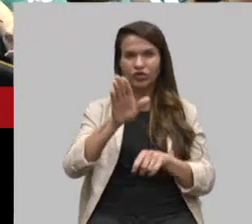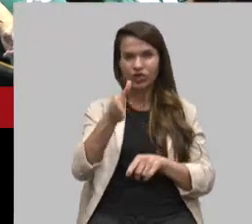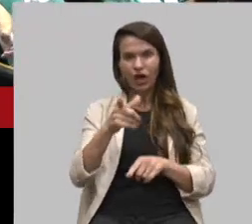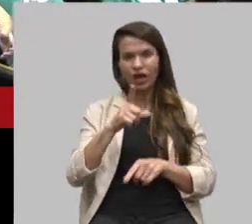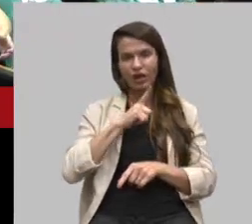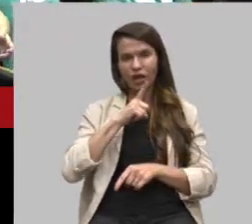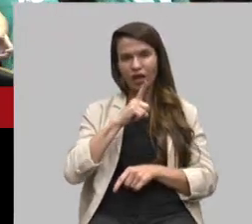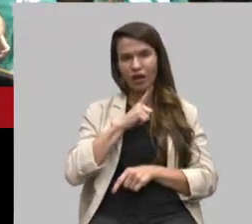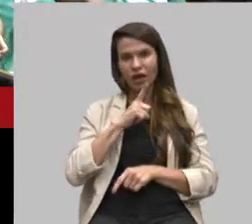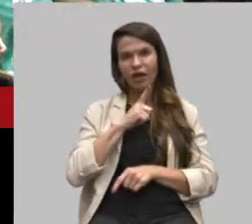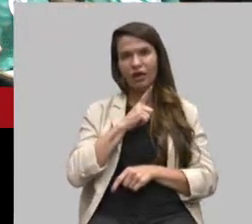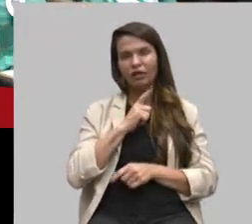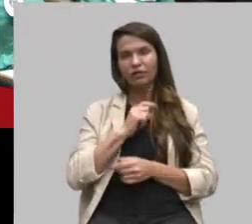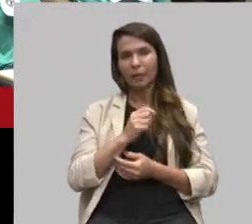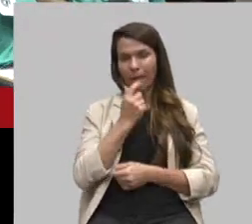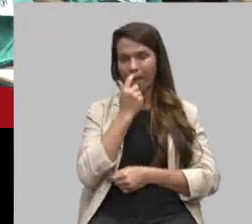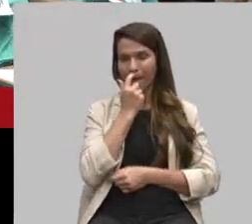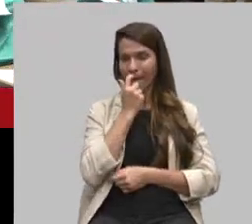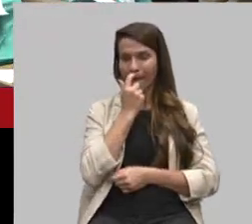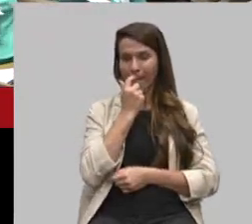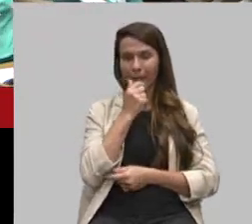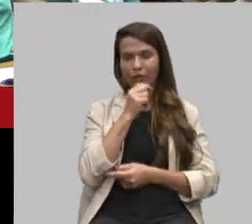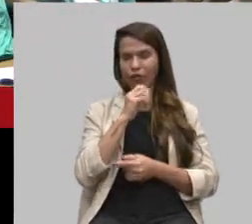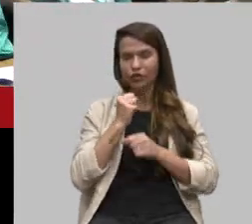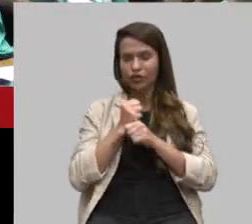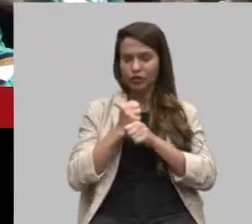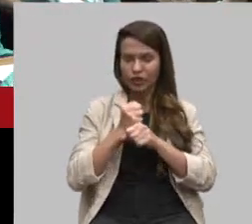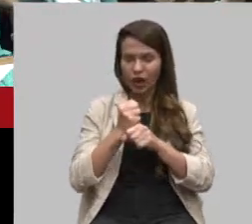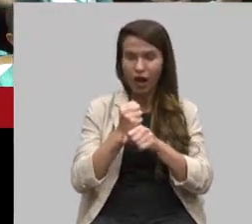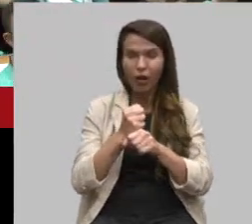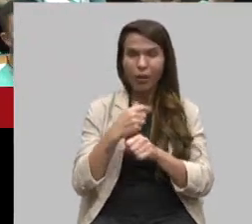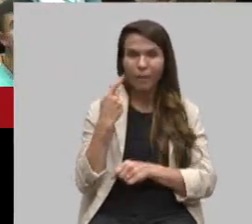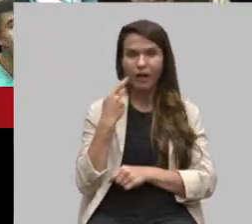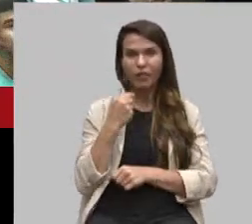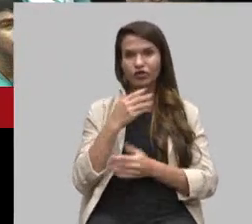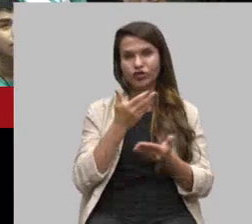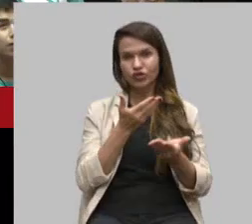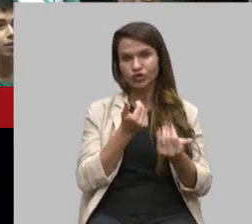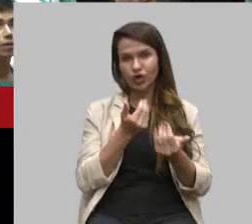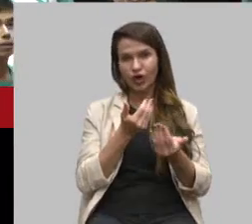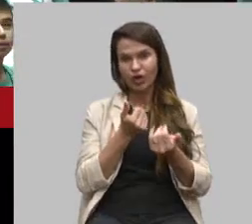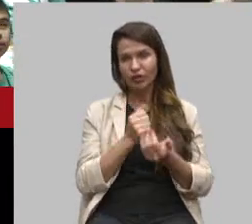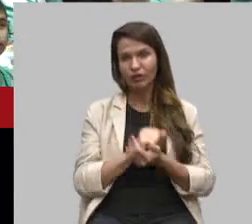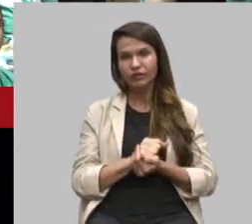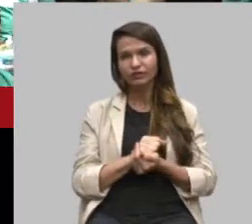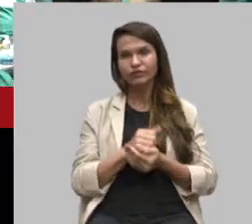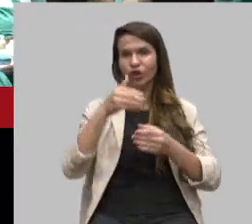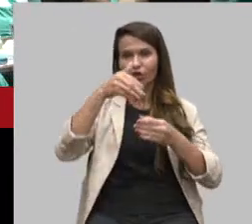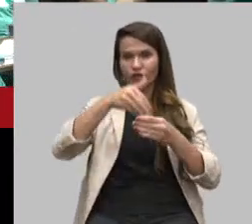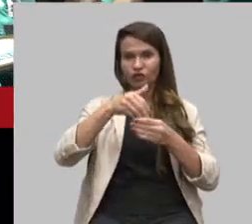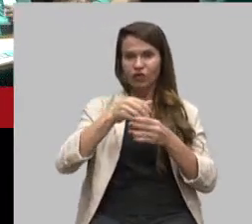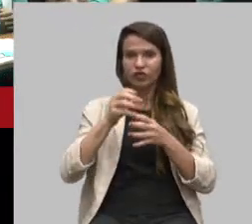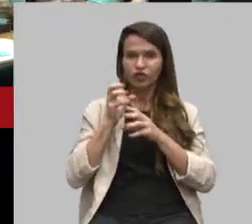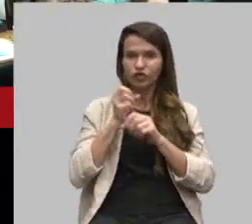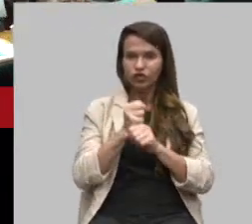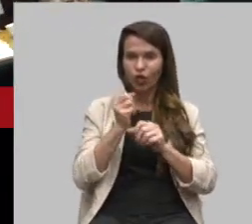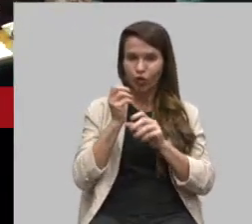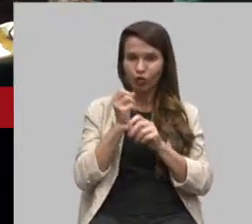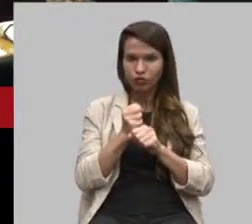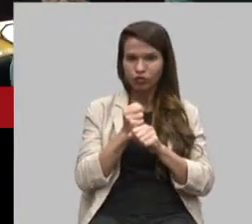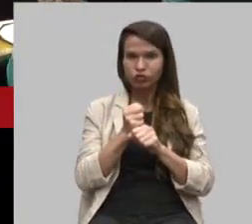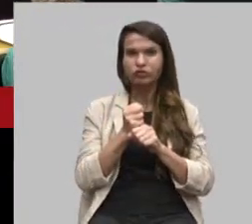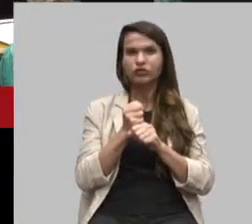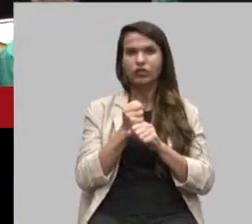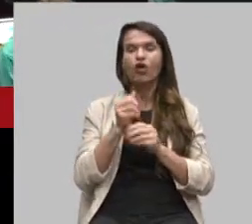aí eh em todos esses anos do Parlamento jovem os os votos serão contabilizados e ao